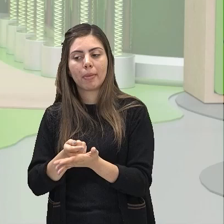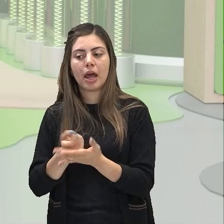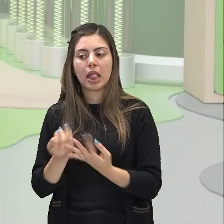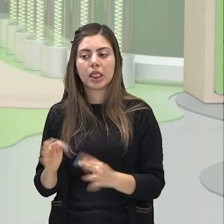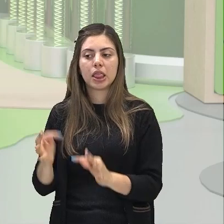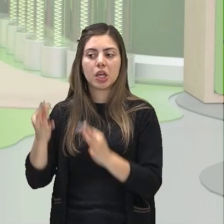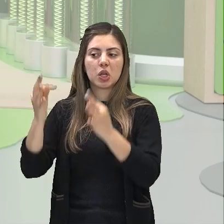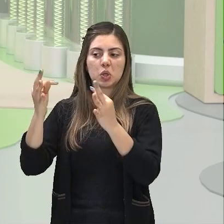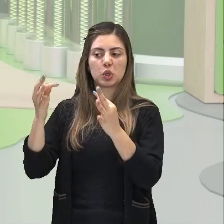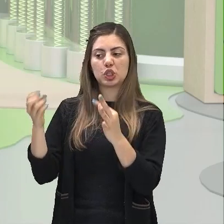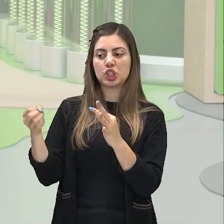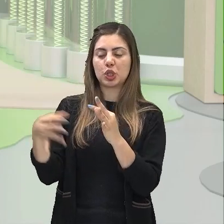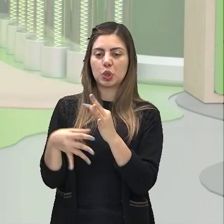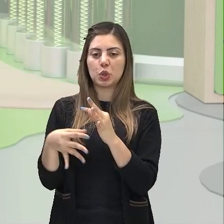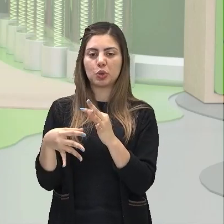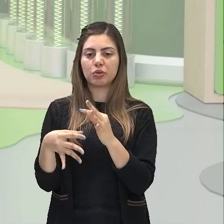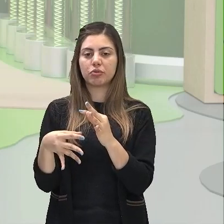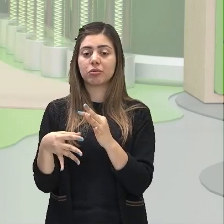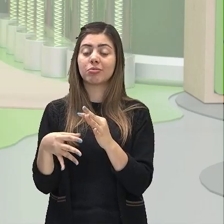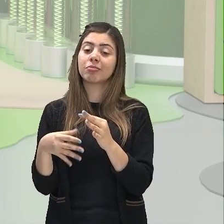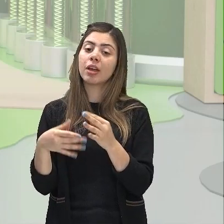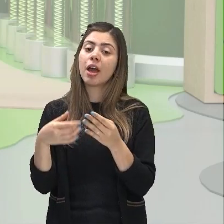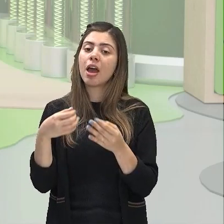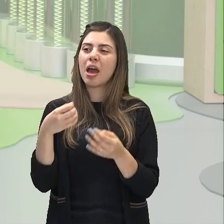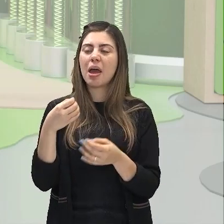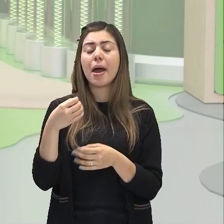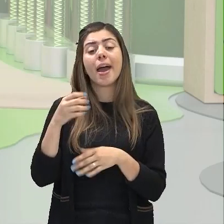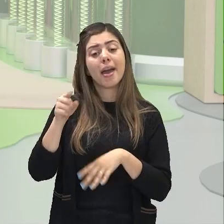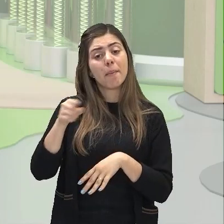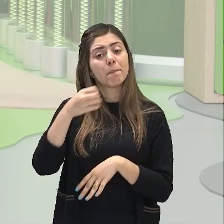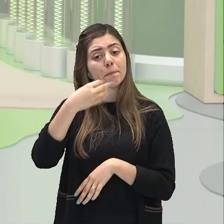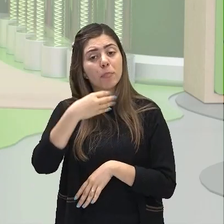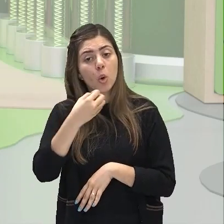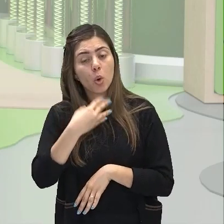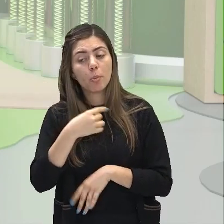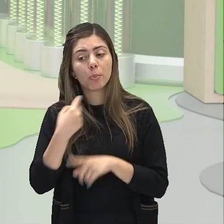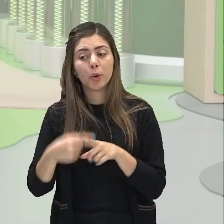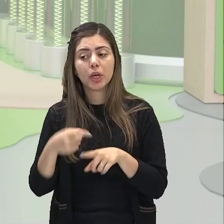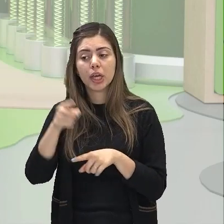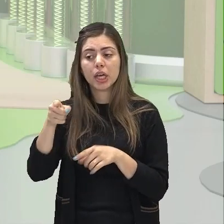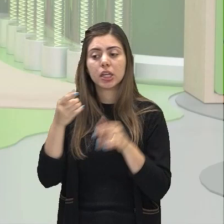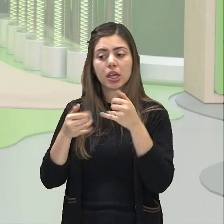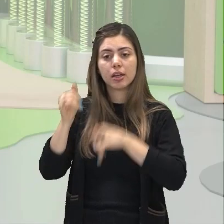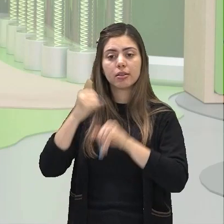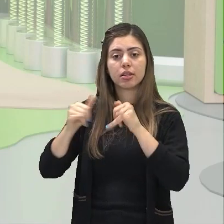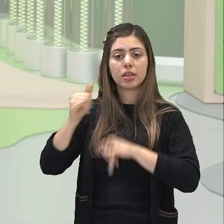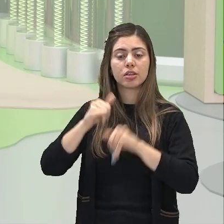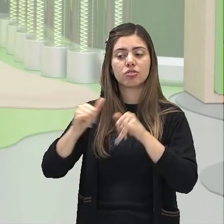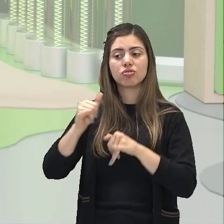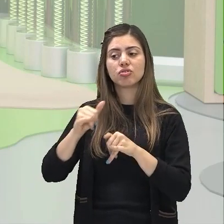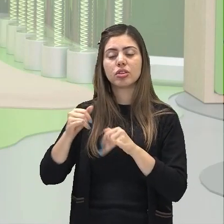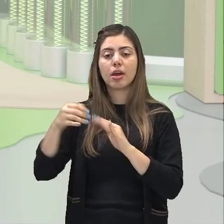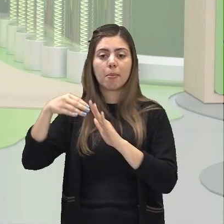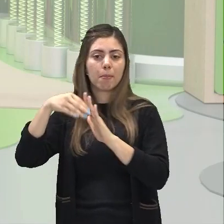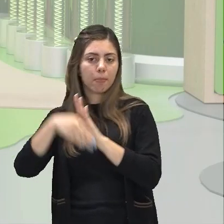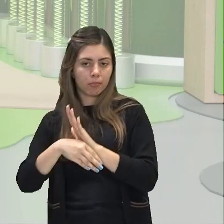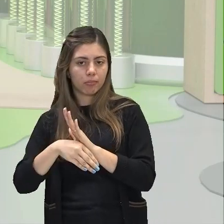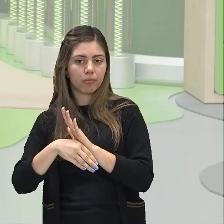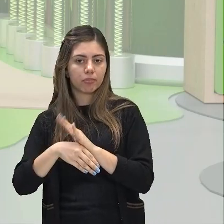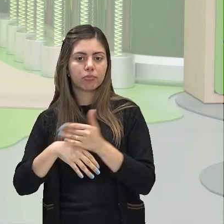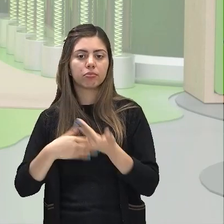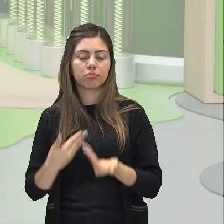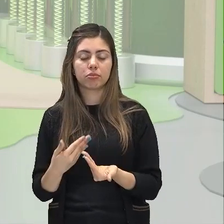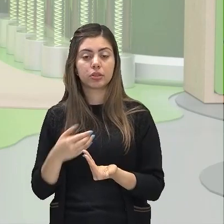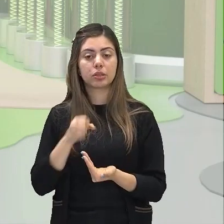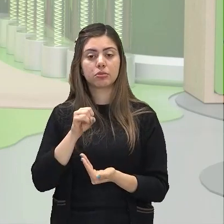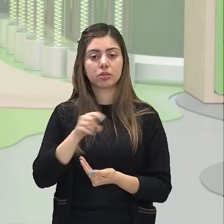é luxo? Nem sempre. Às vezes eles têm ali uma eficiência energética e podem consumir menos energia. Então, se